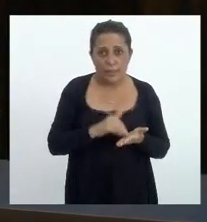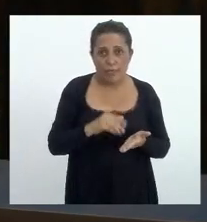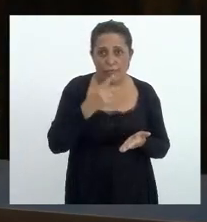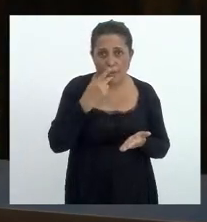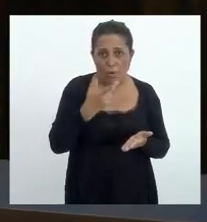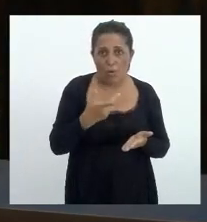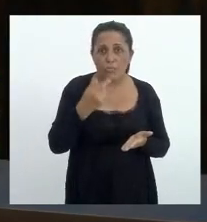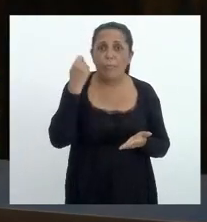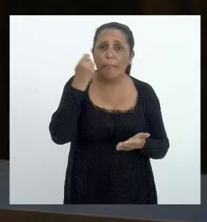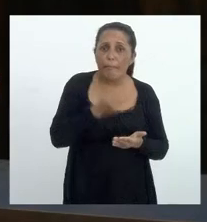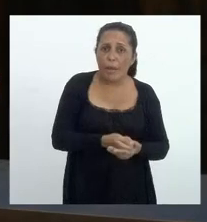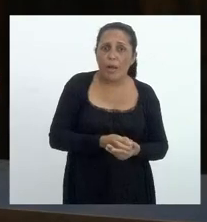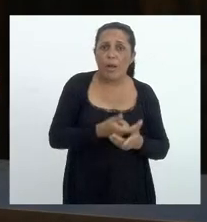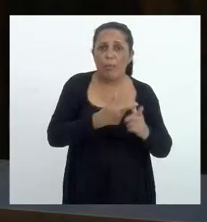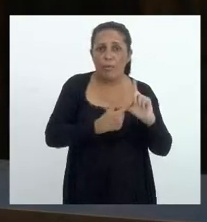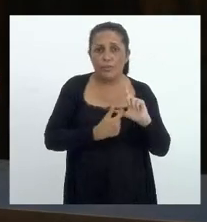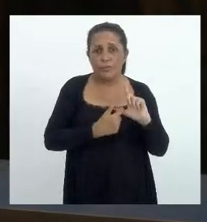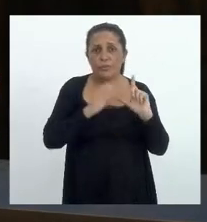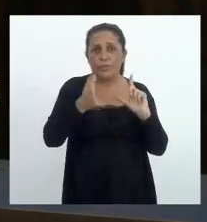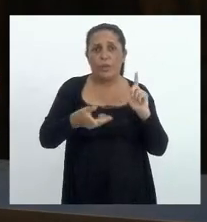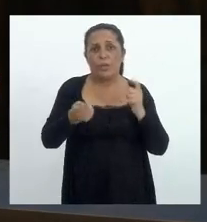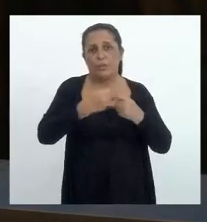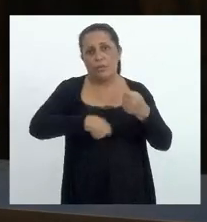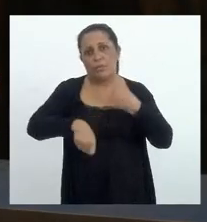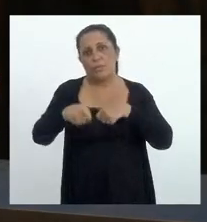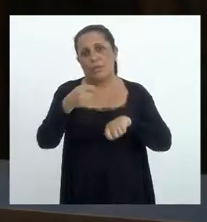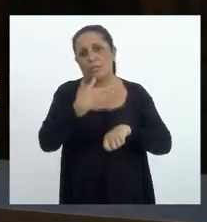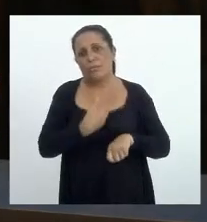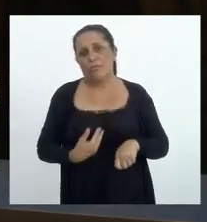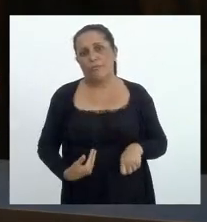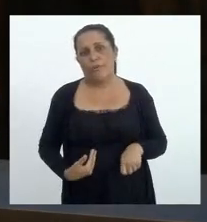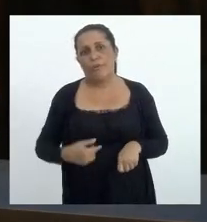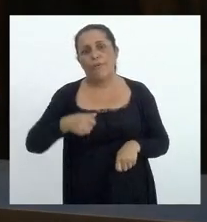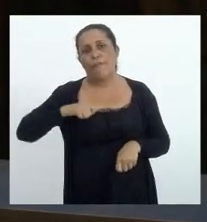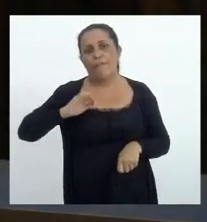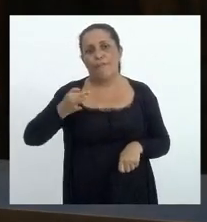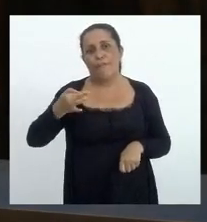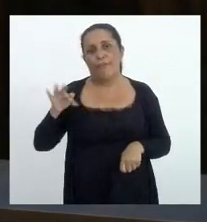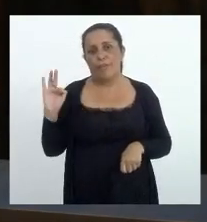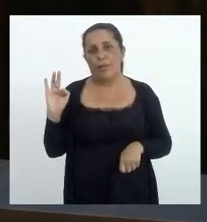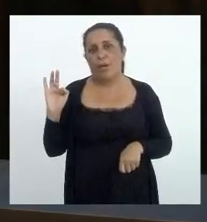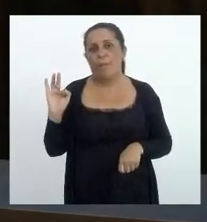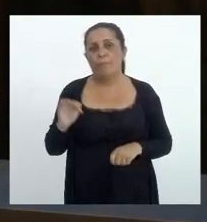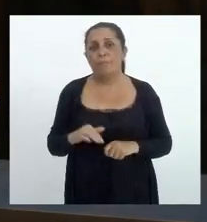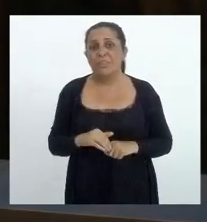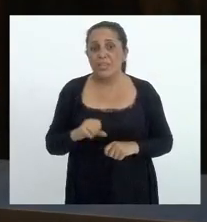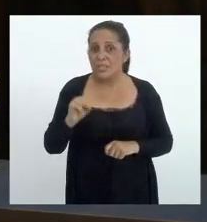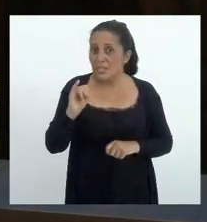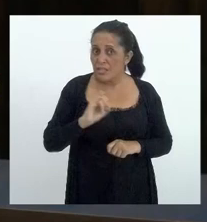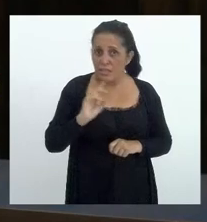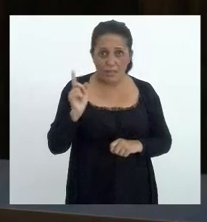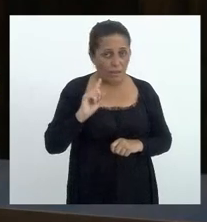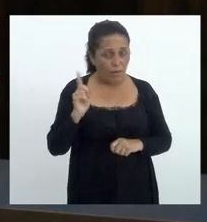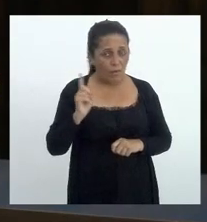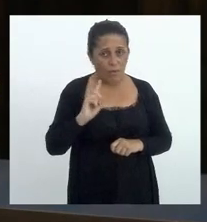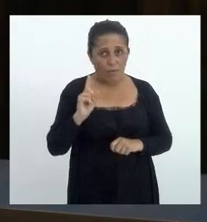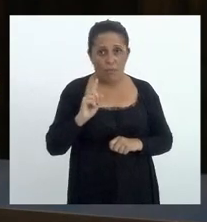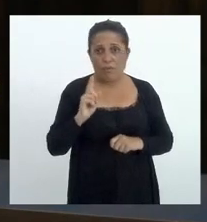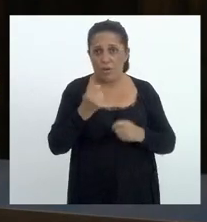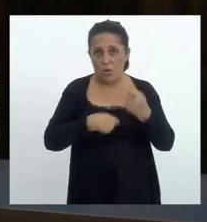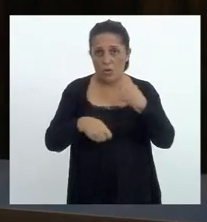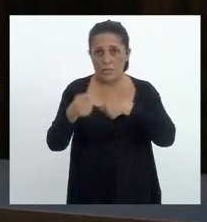pagar uma dívida que foi negociada com o governo federal. Porque se não fosse, hoje nós